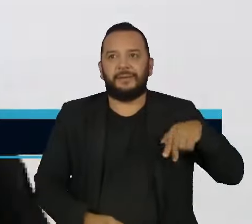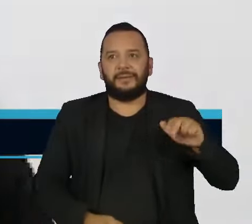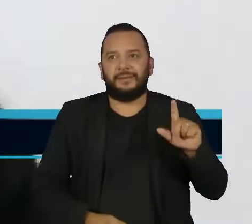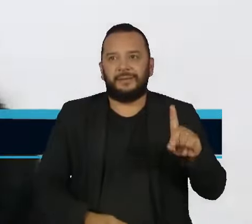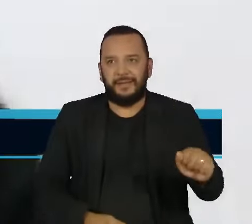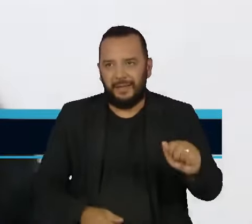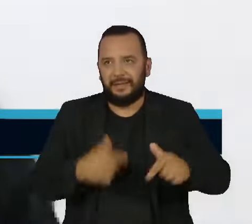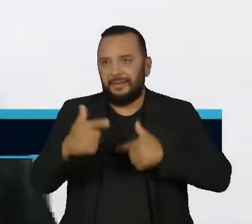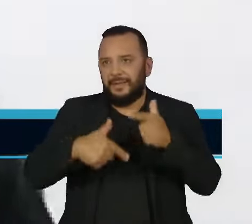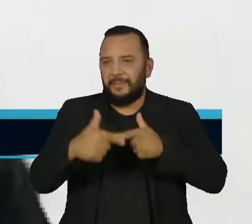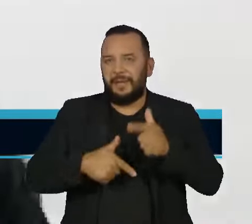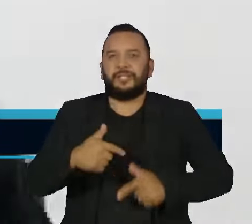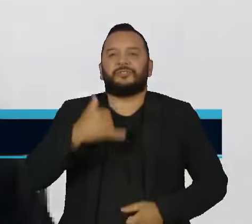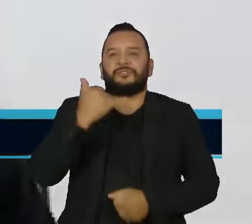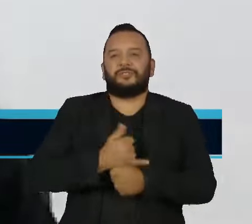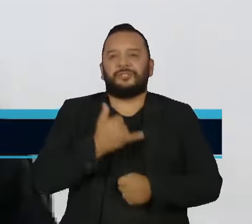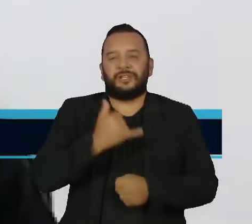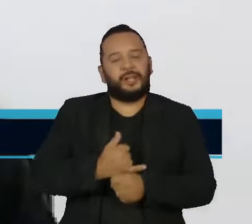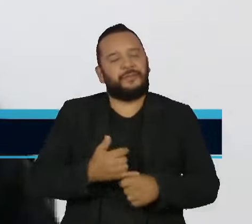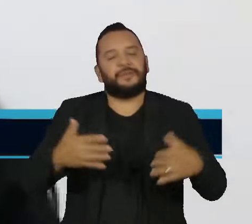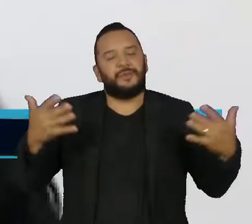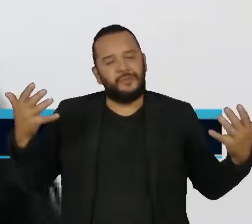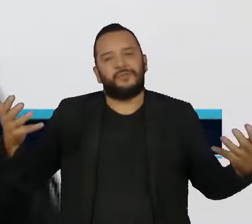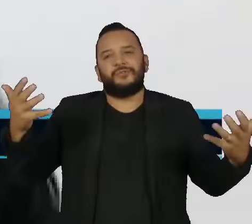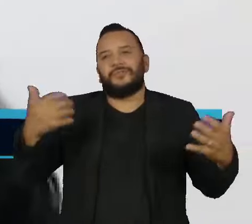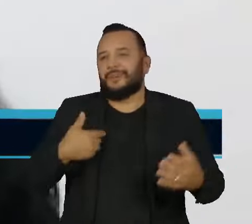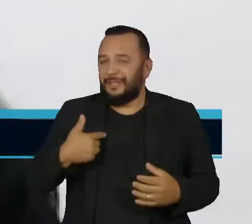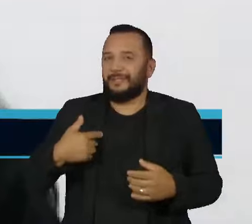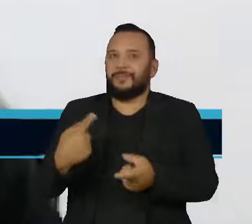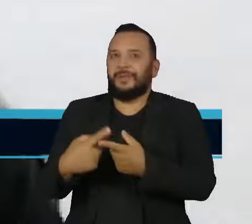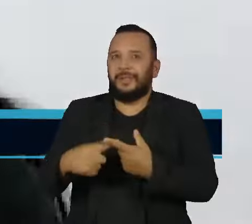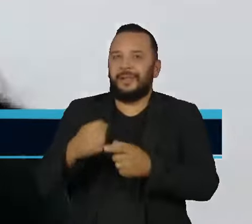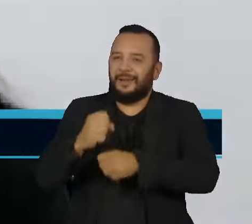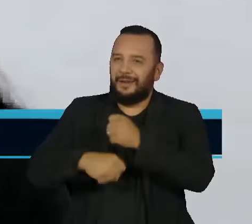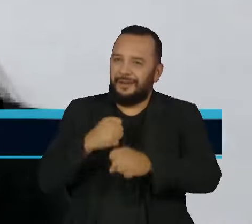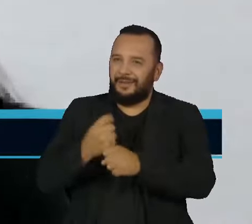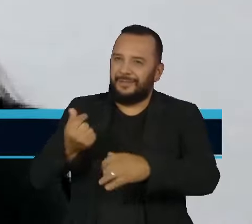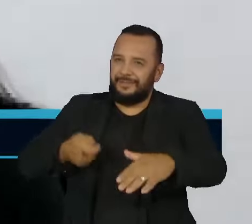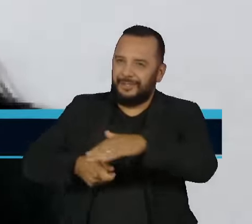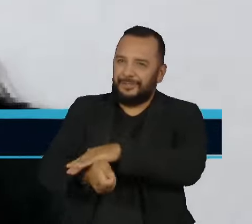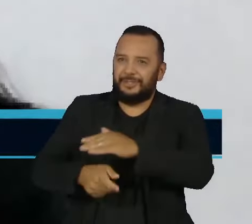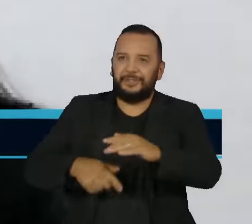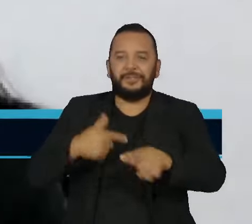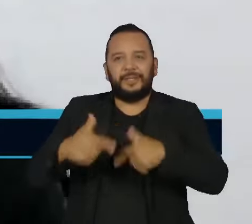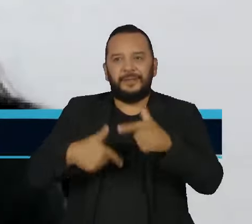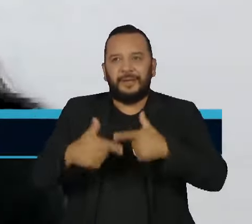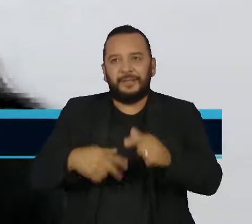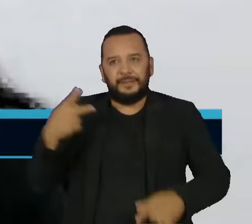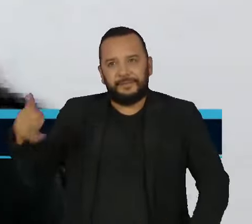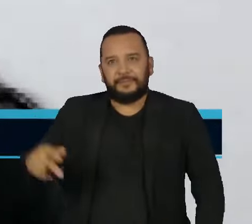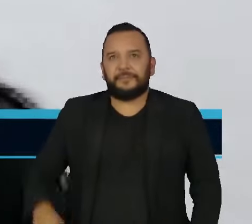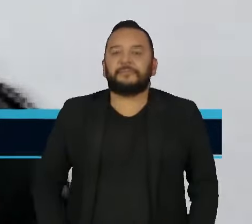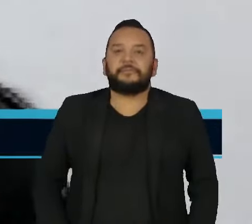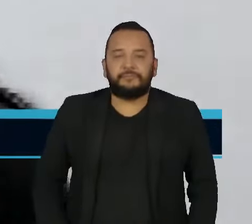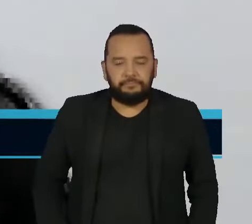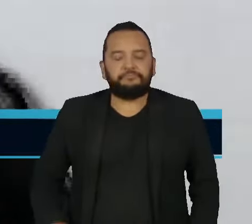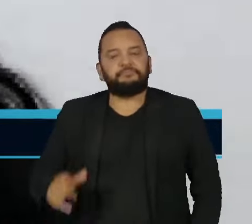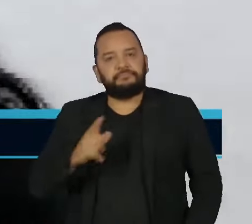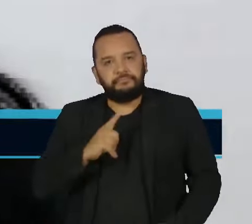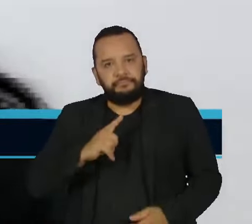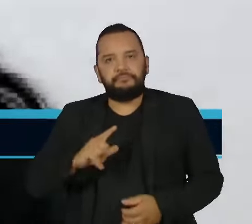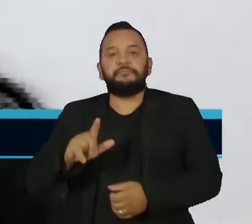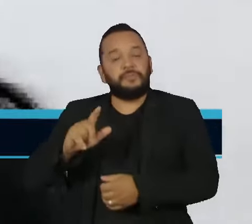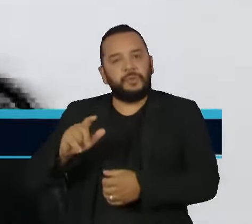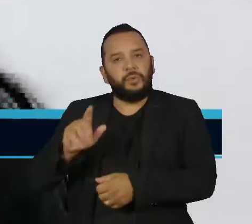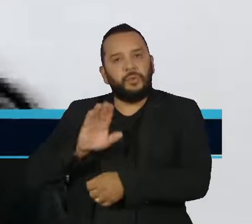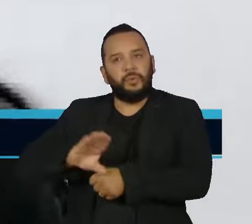chefia, um reconhecimento depois de anos investindo na carreira. Então, eu comecei com meu curso de gestão comercial, fiz